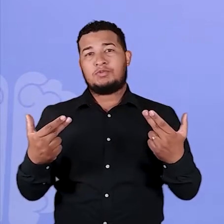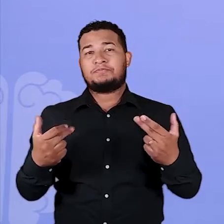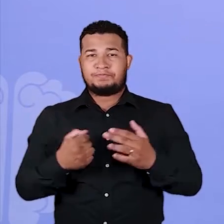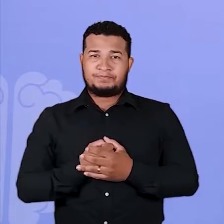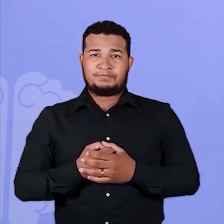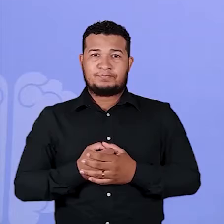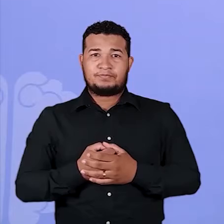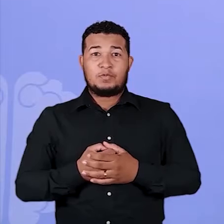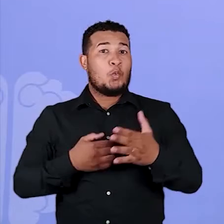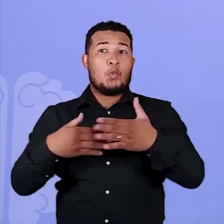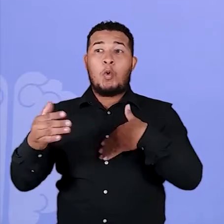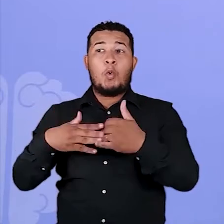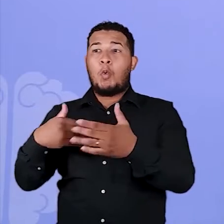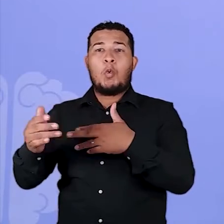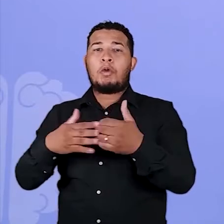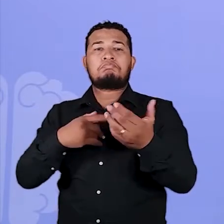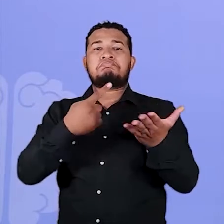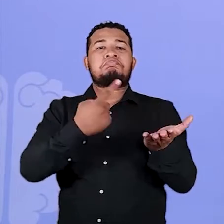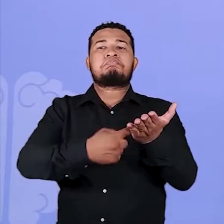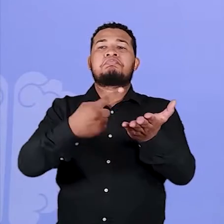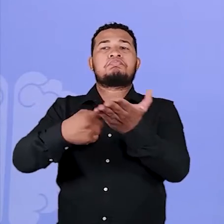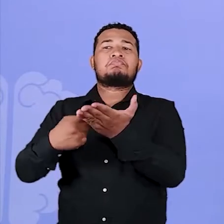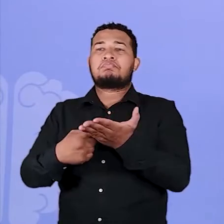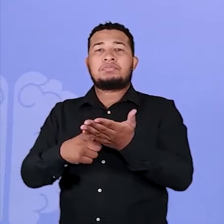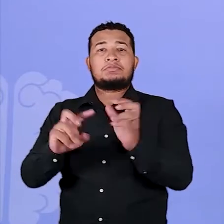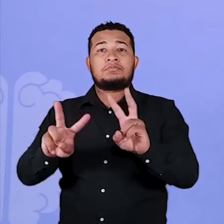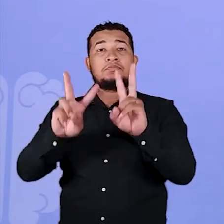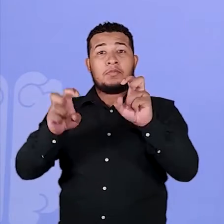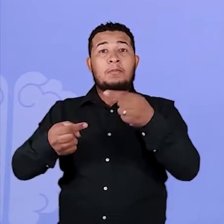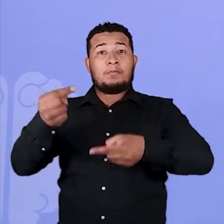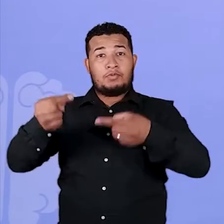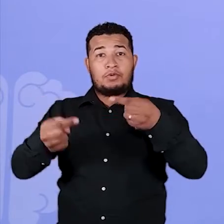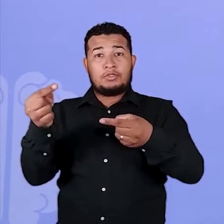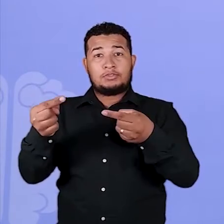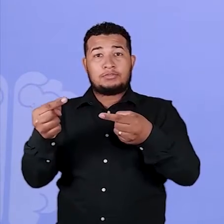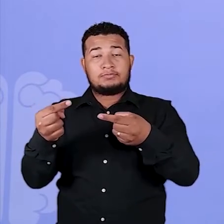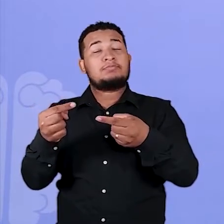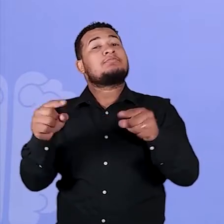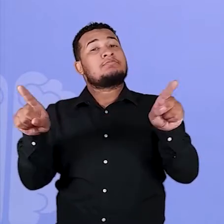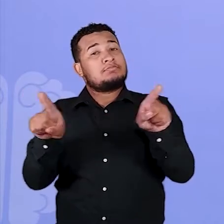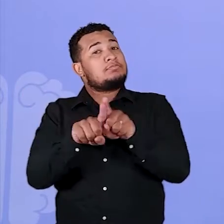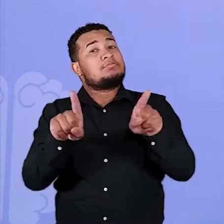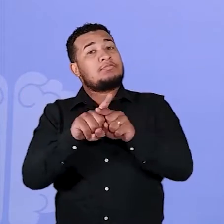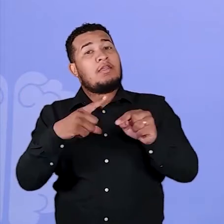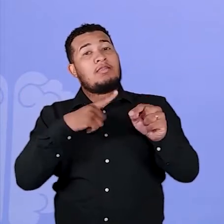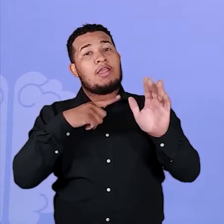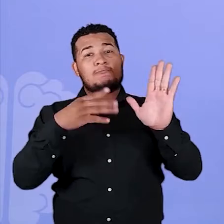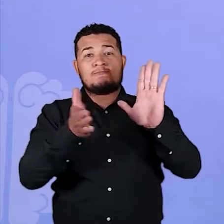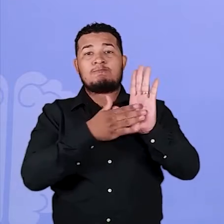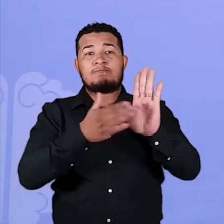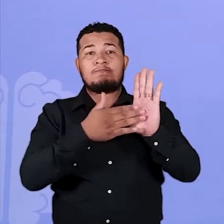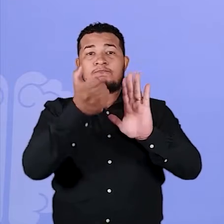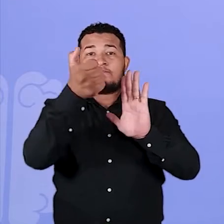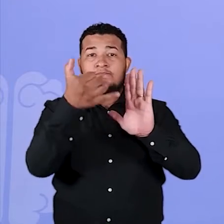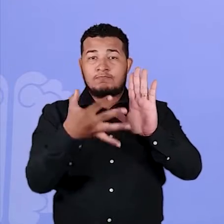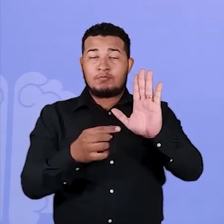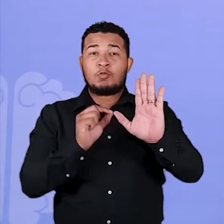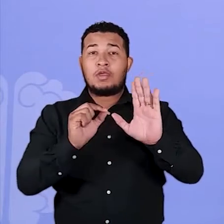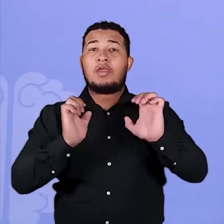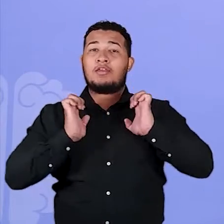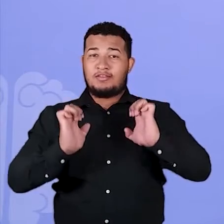coisa. Qualquer tratado a respeito de política também vai propor